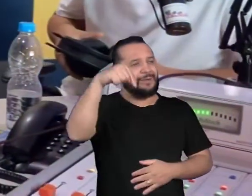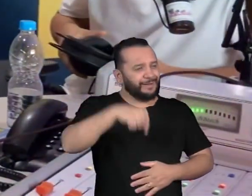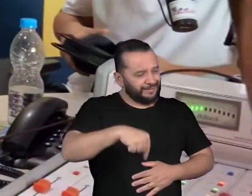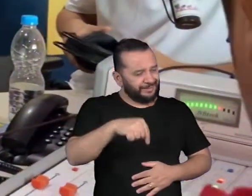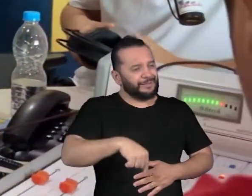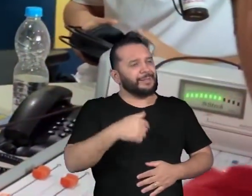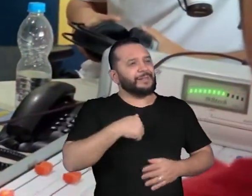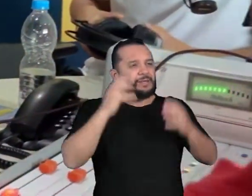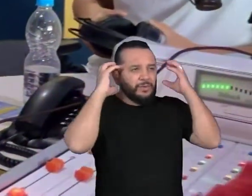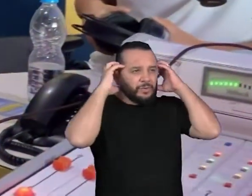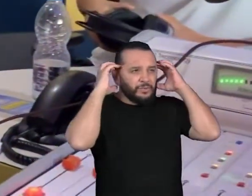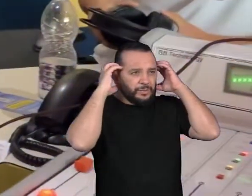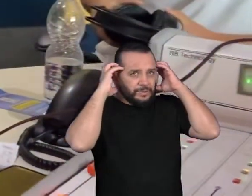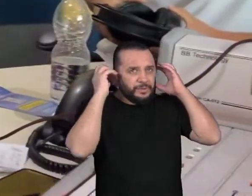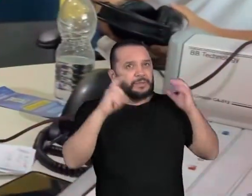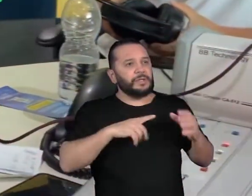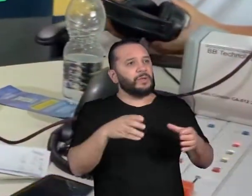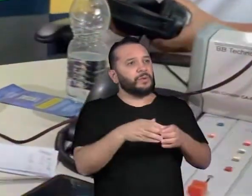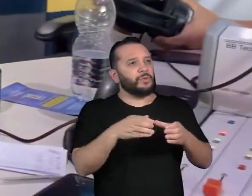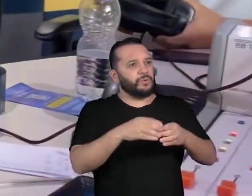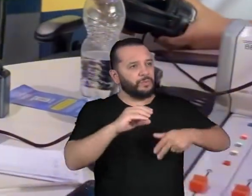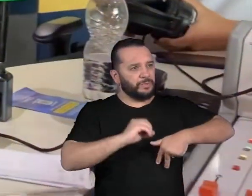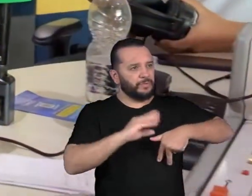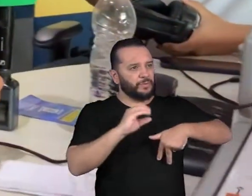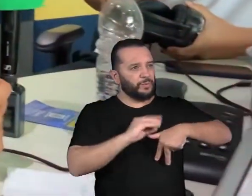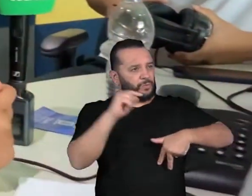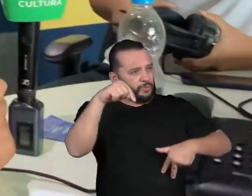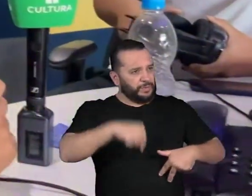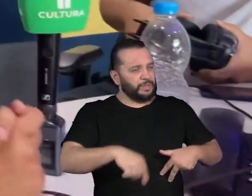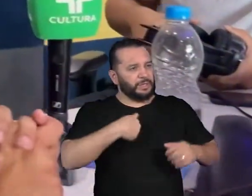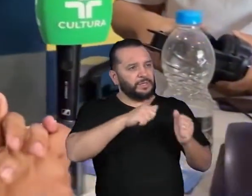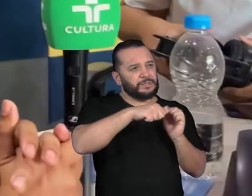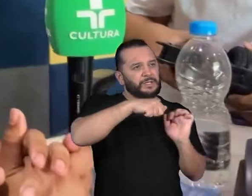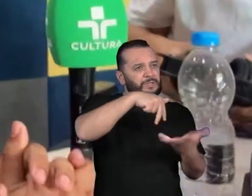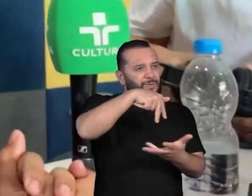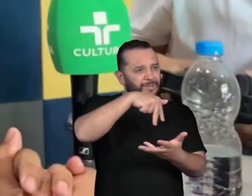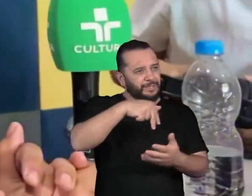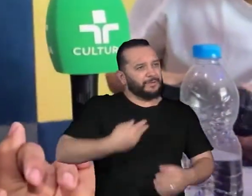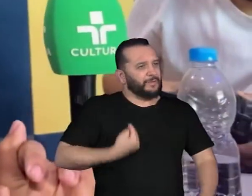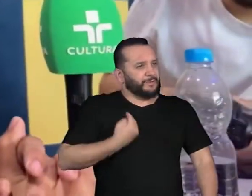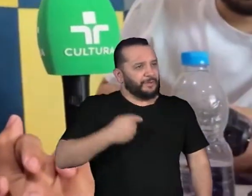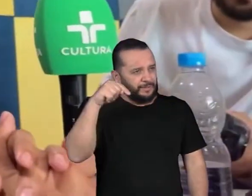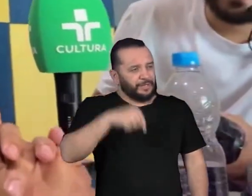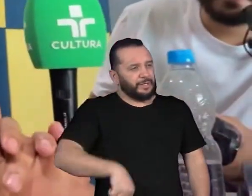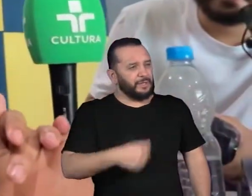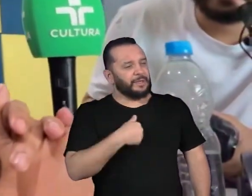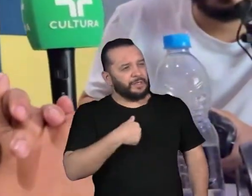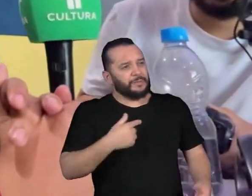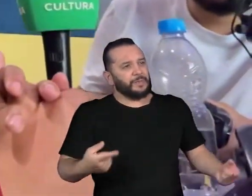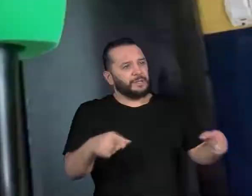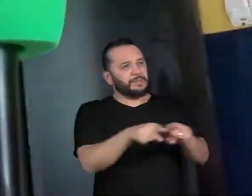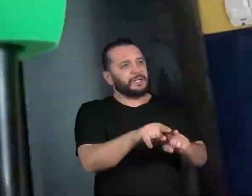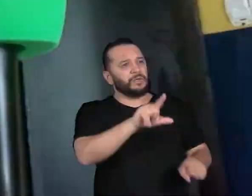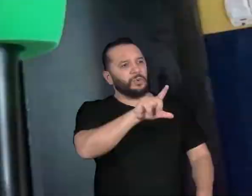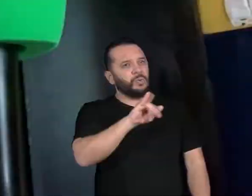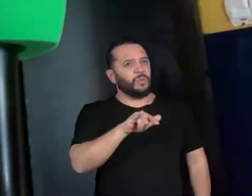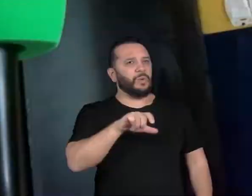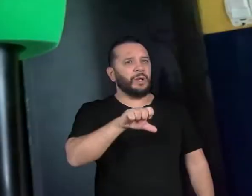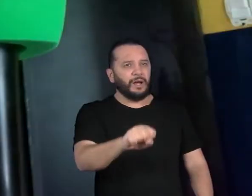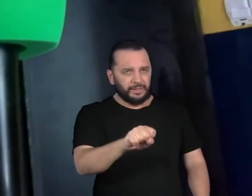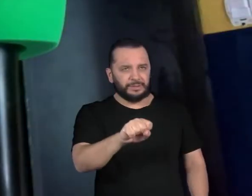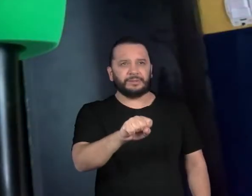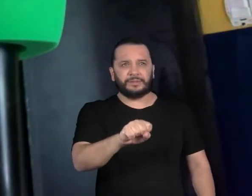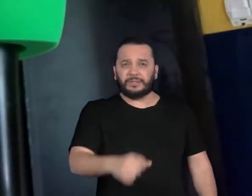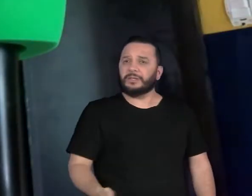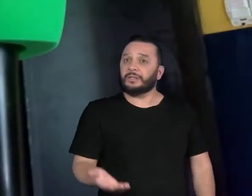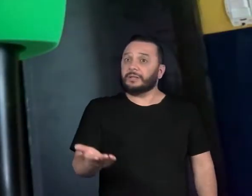né? Recebendo aí a equipe da TV Cultura, né, do programa Estação Livre, nosso parceiro Lucas Veloso.